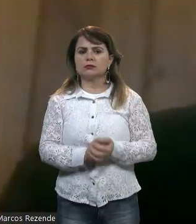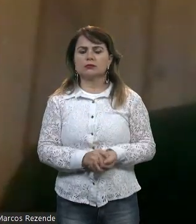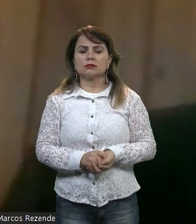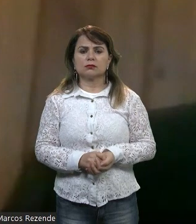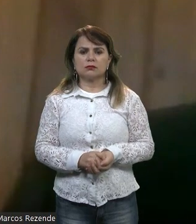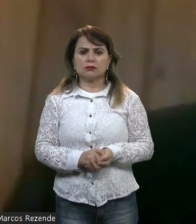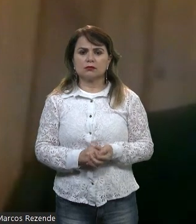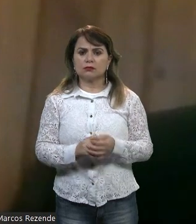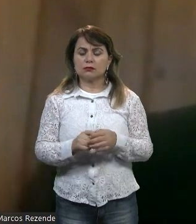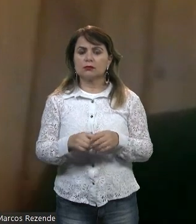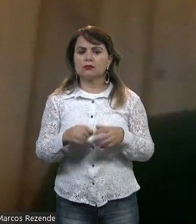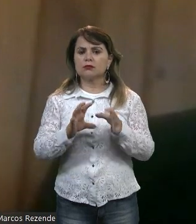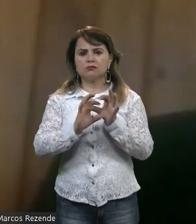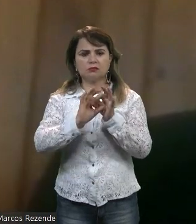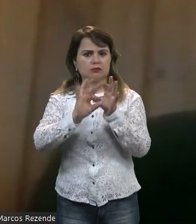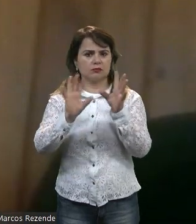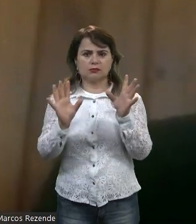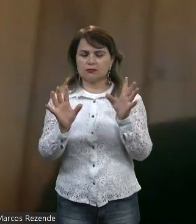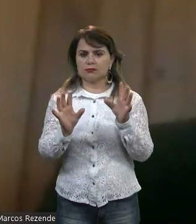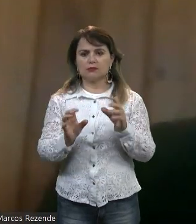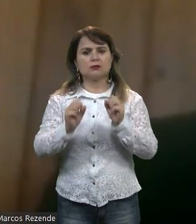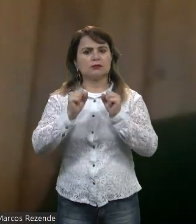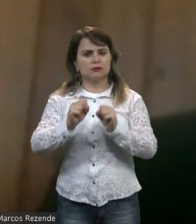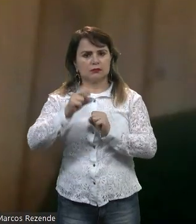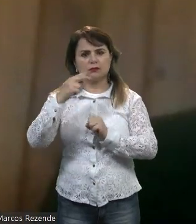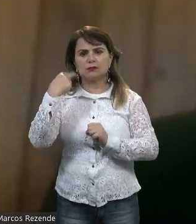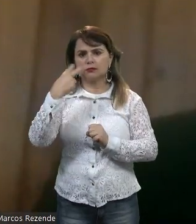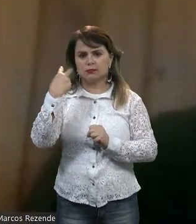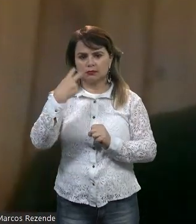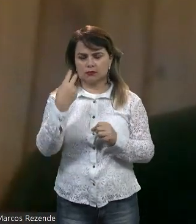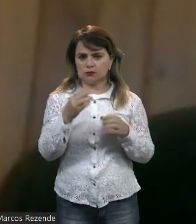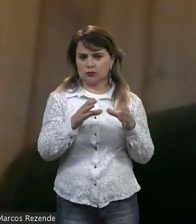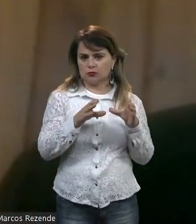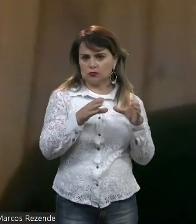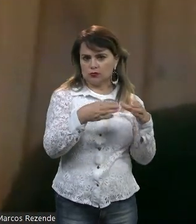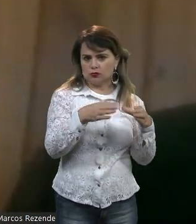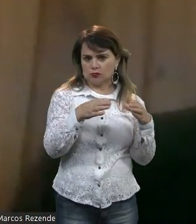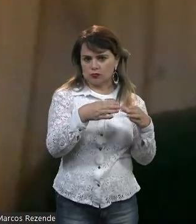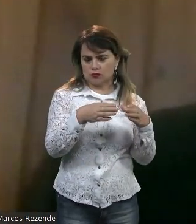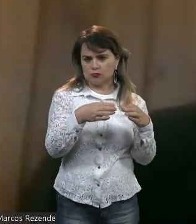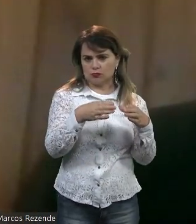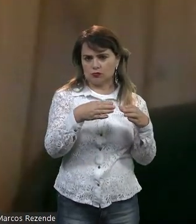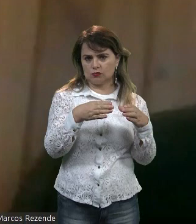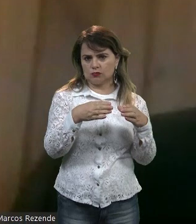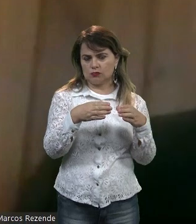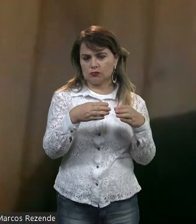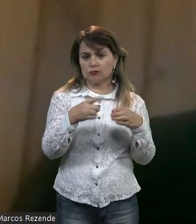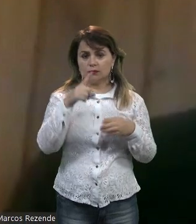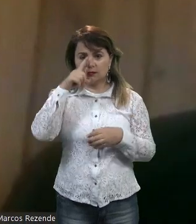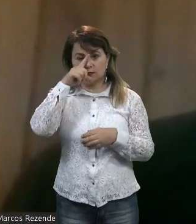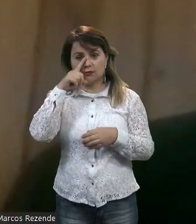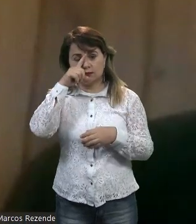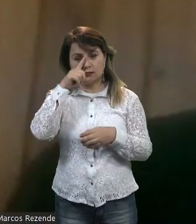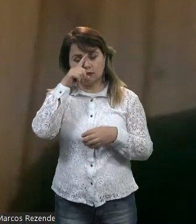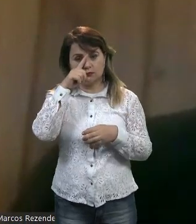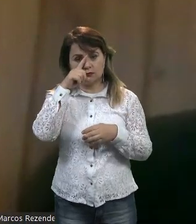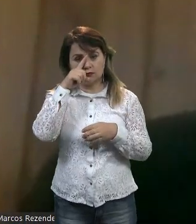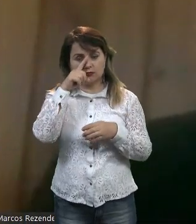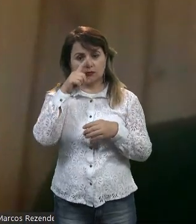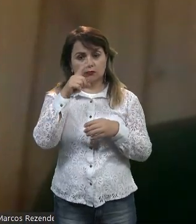presenciais, permitindo com que os vereadores do grupo de risco possam participar